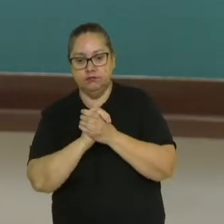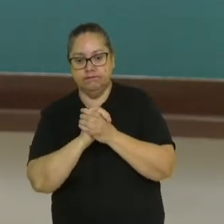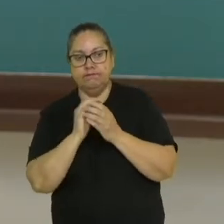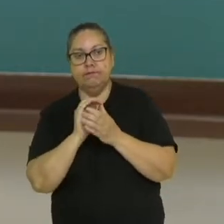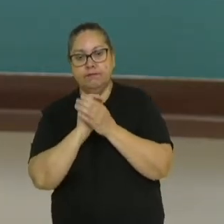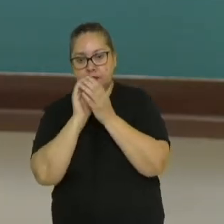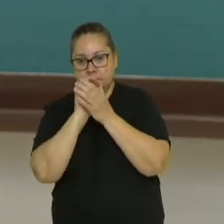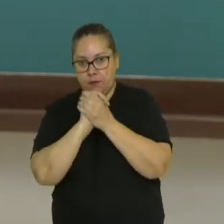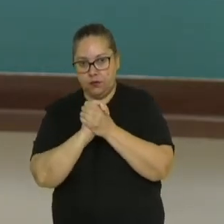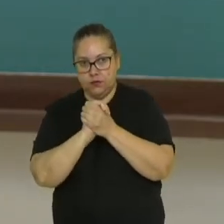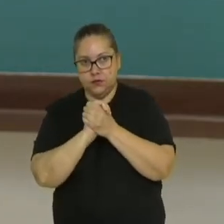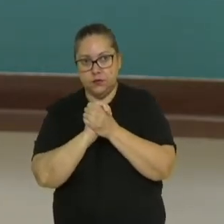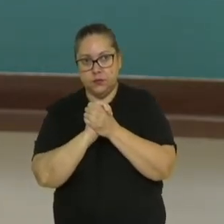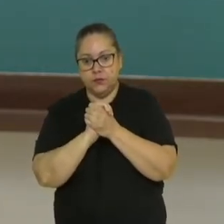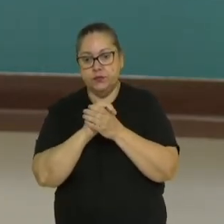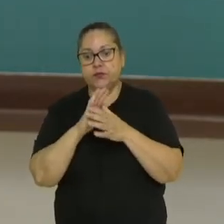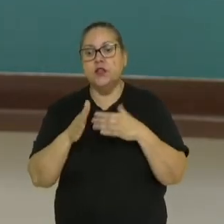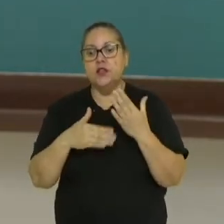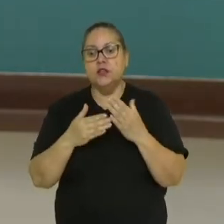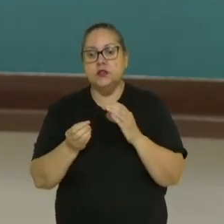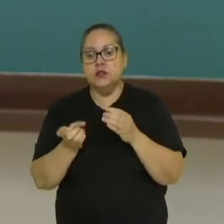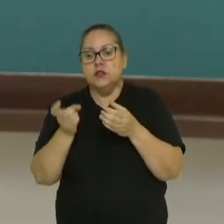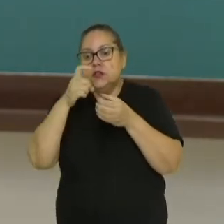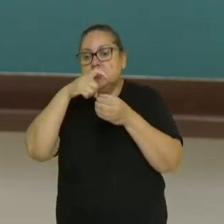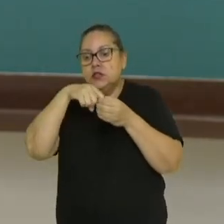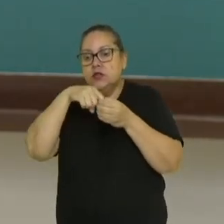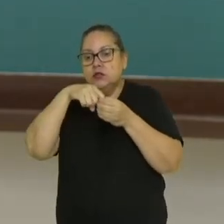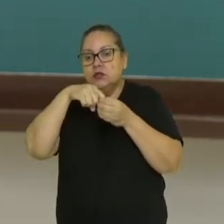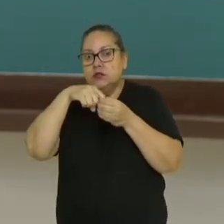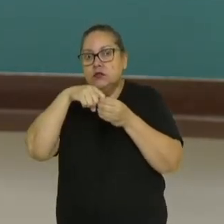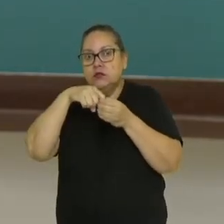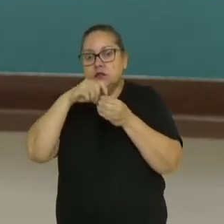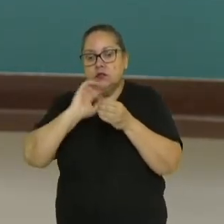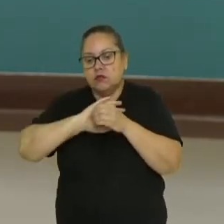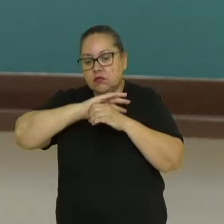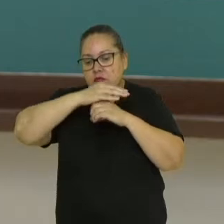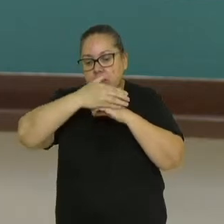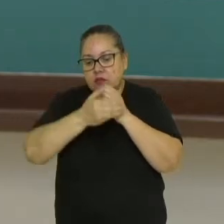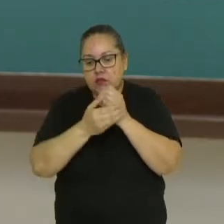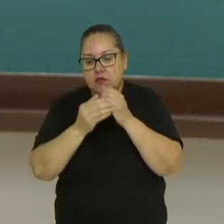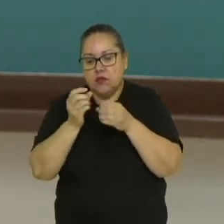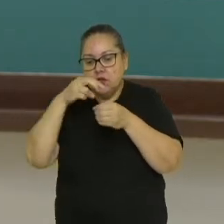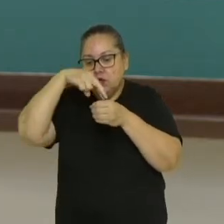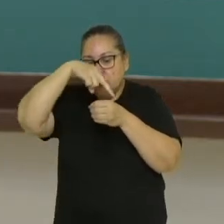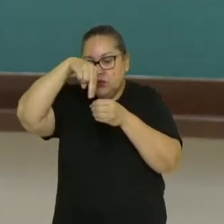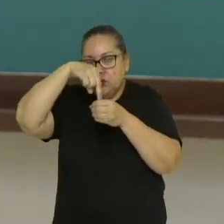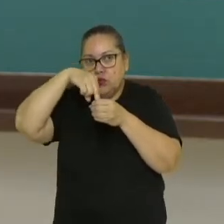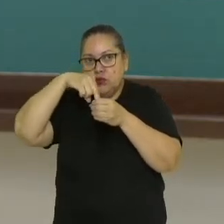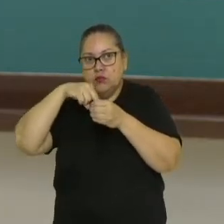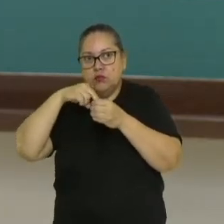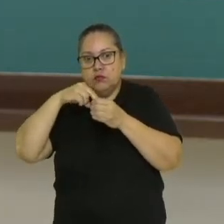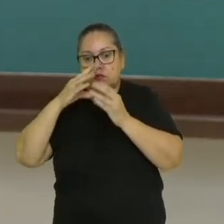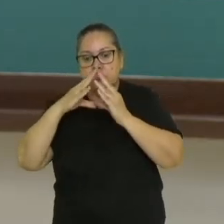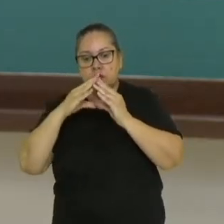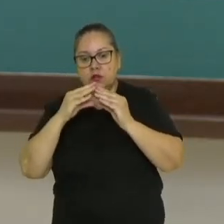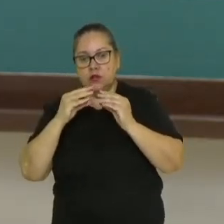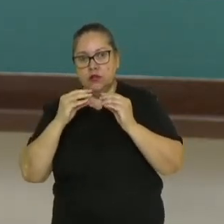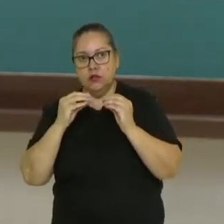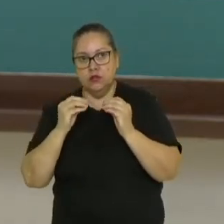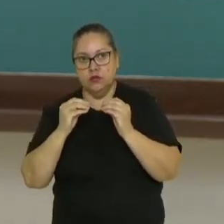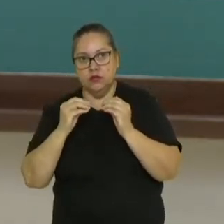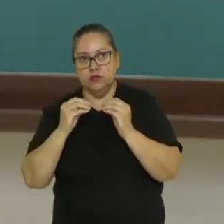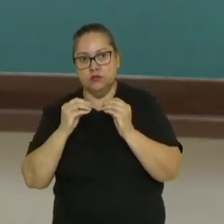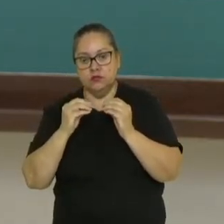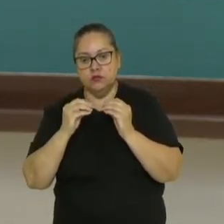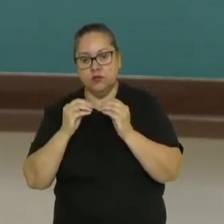prófase. O material genético fica guardado dentro da carioteca, dentro do núcleo. Esse núcleo se desmancha.